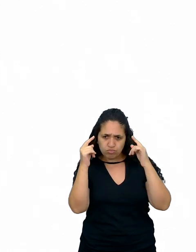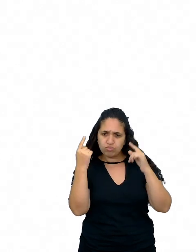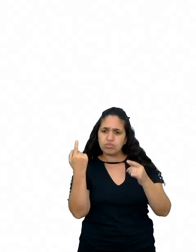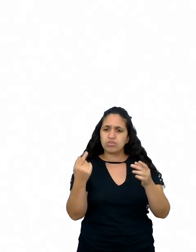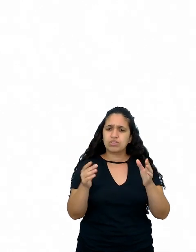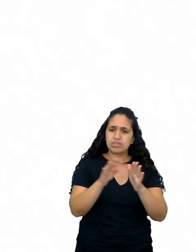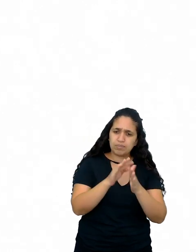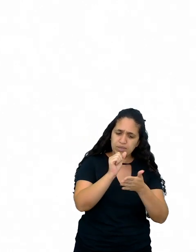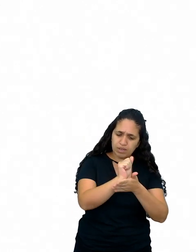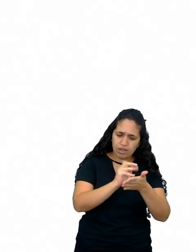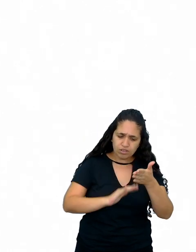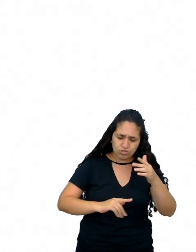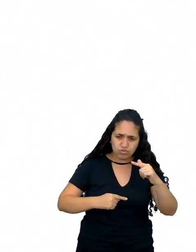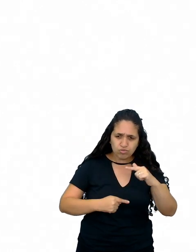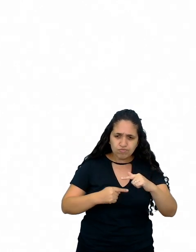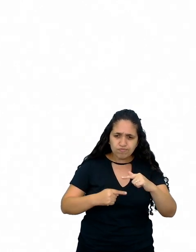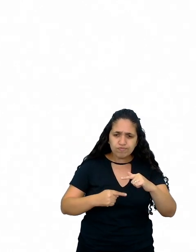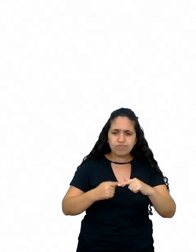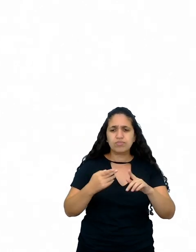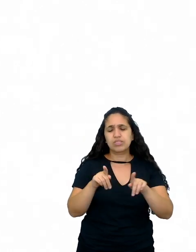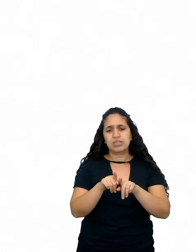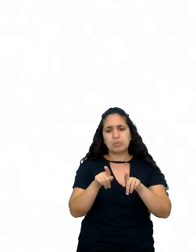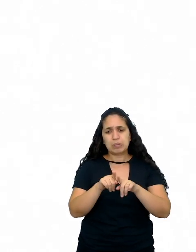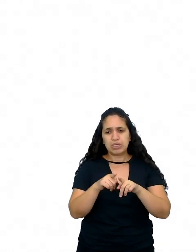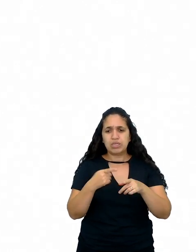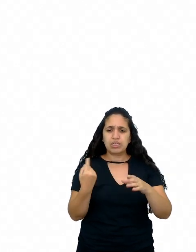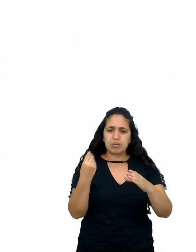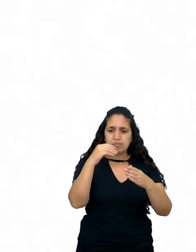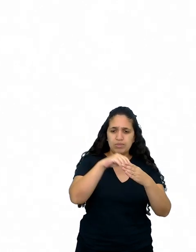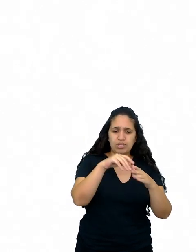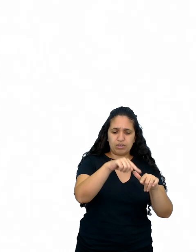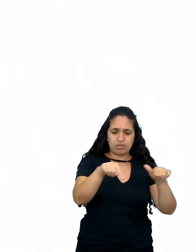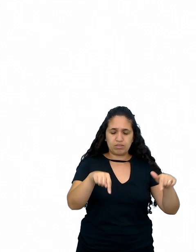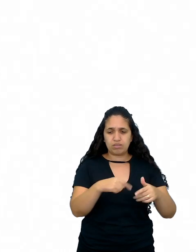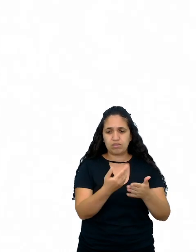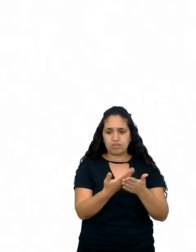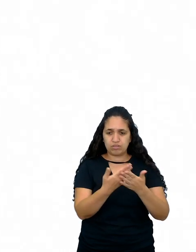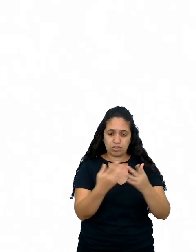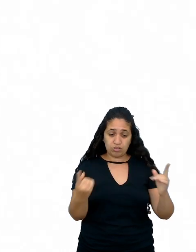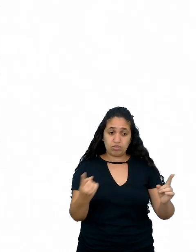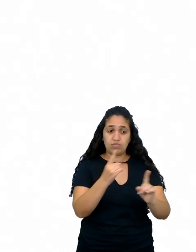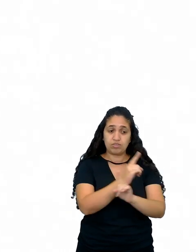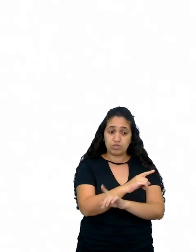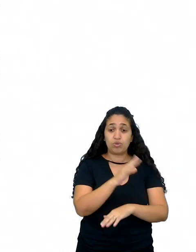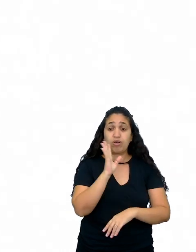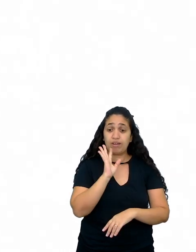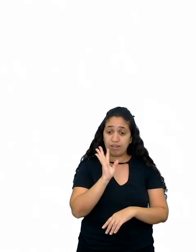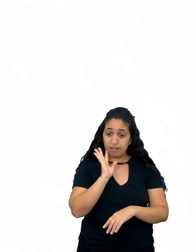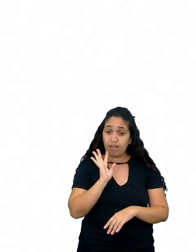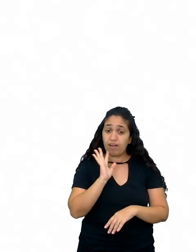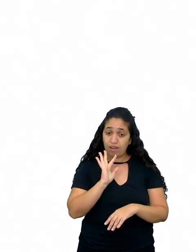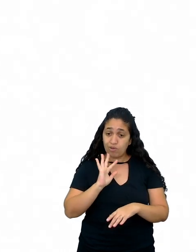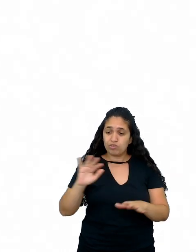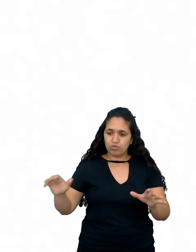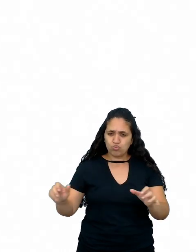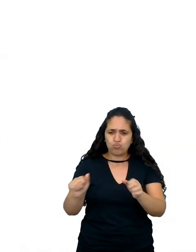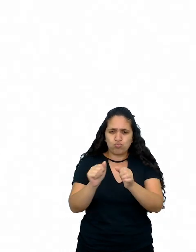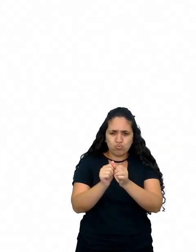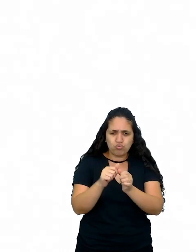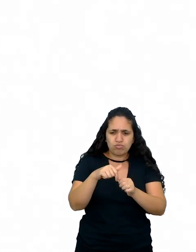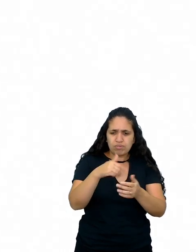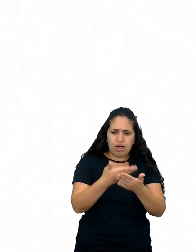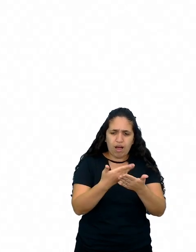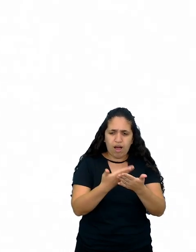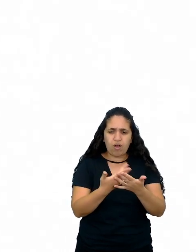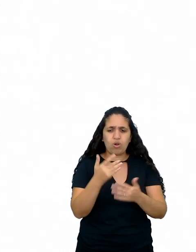mini lições a gente aplica sala de aula invertida. Olha que bacana. A gente junta tudo e faz uma aula